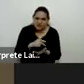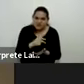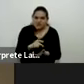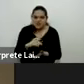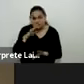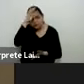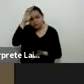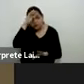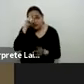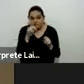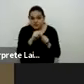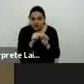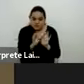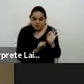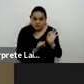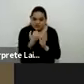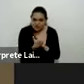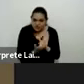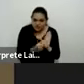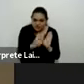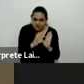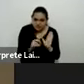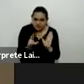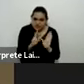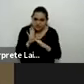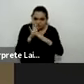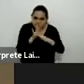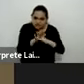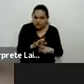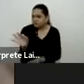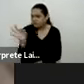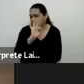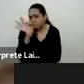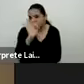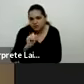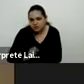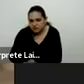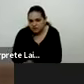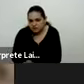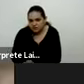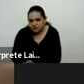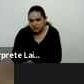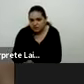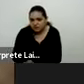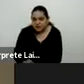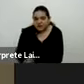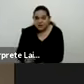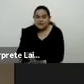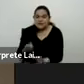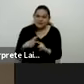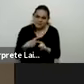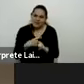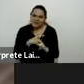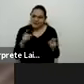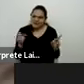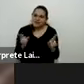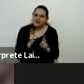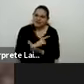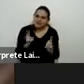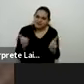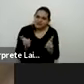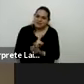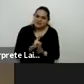emergencial. Foi a pressão da oposição que fez com que o Centrão refletisse, porque há essa relação.